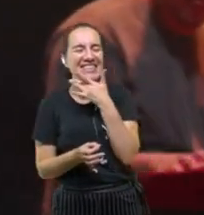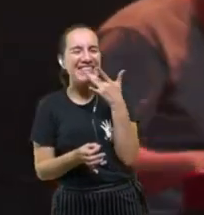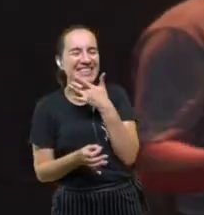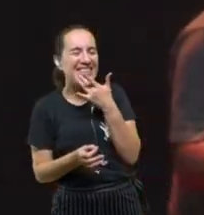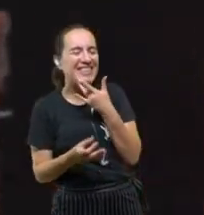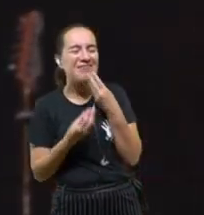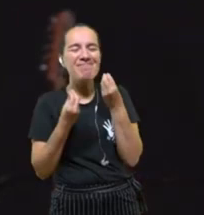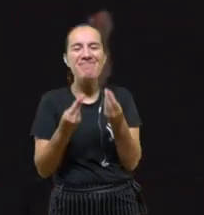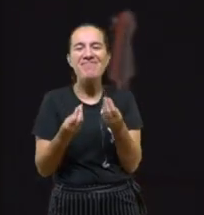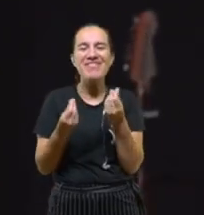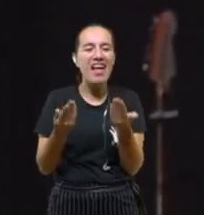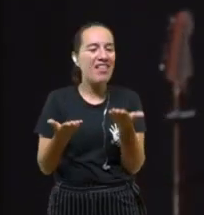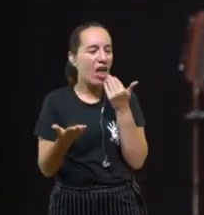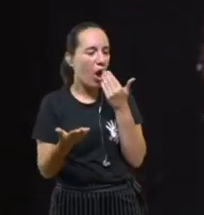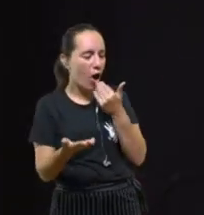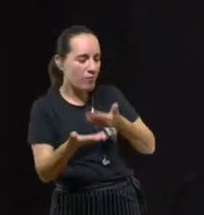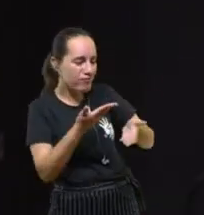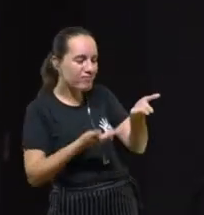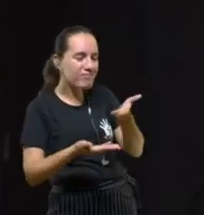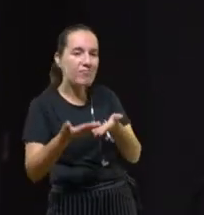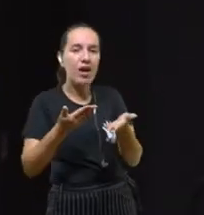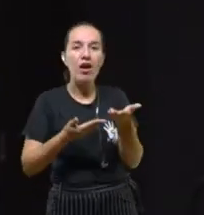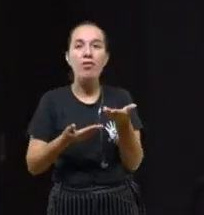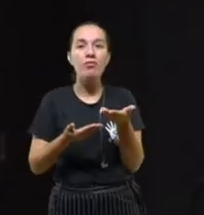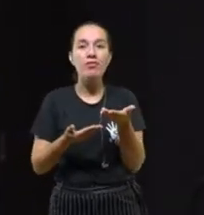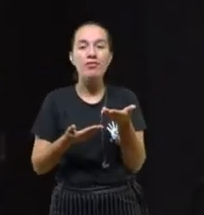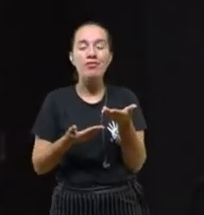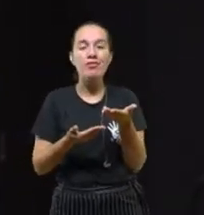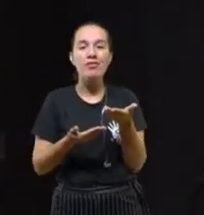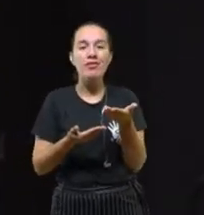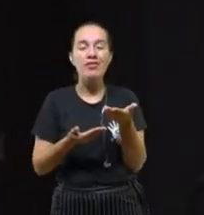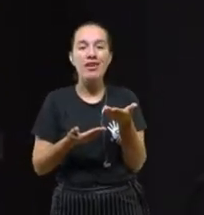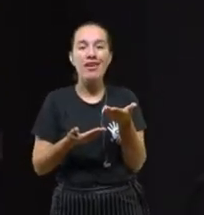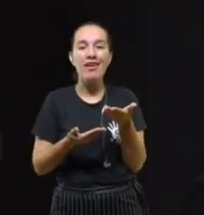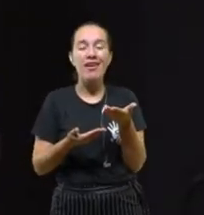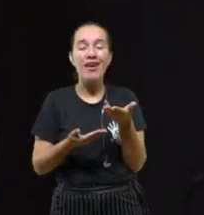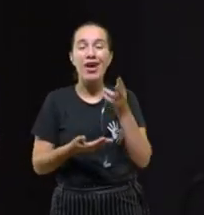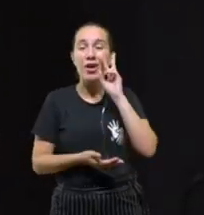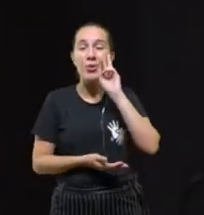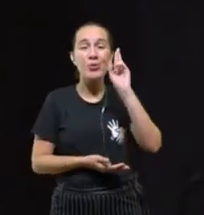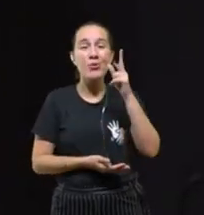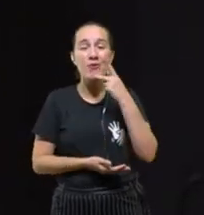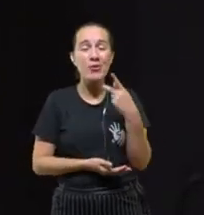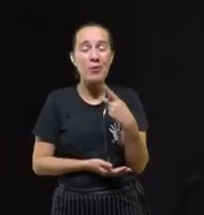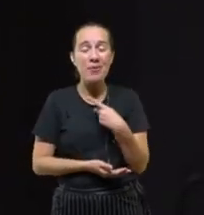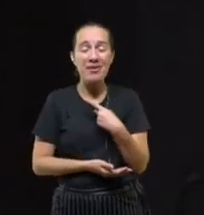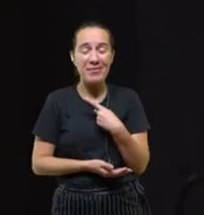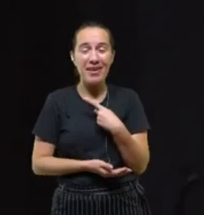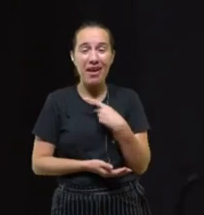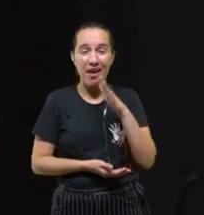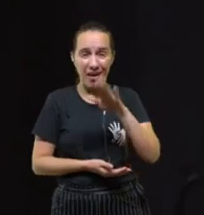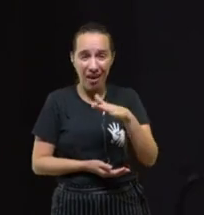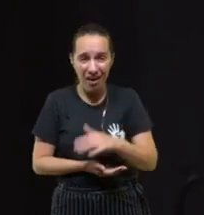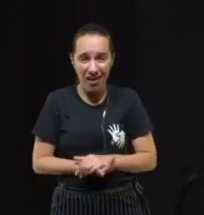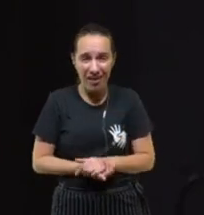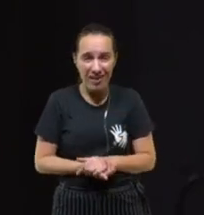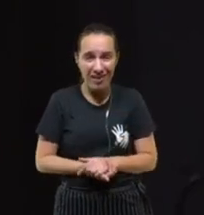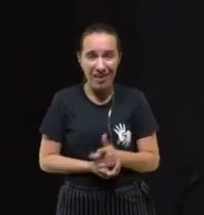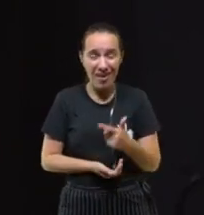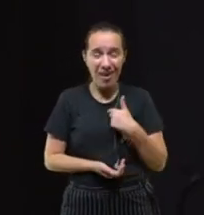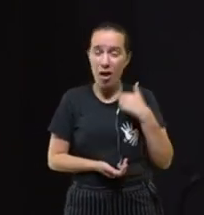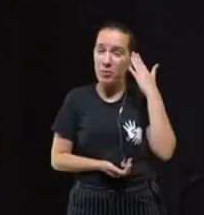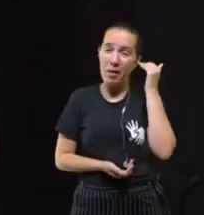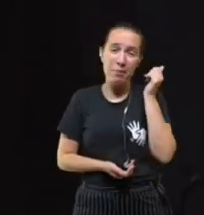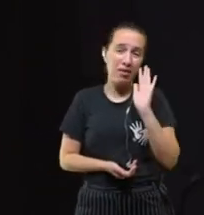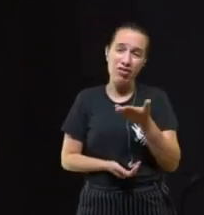deliciosas. E o Senhor estava dizendo: Mark, você acha que eu não sabia